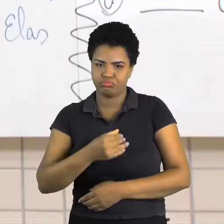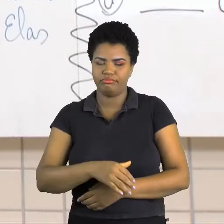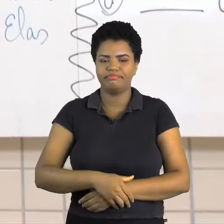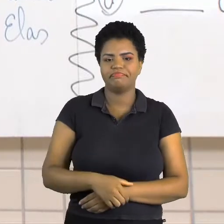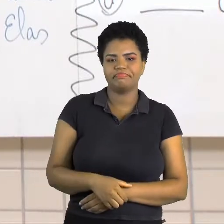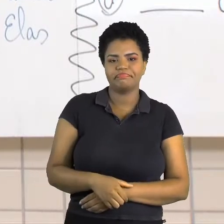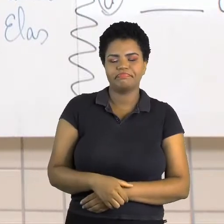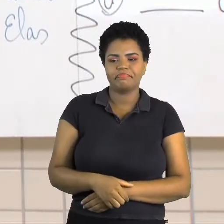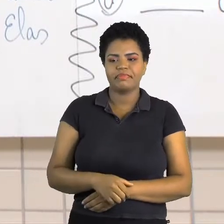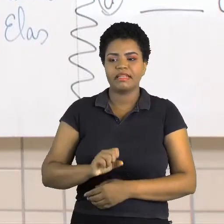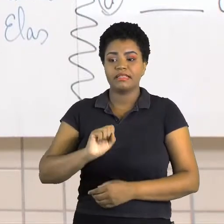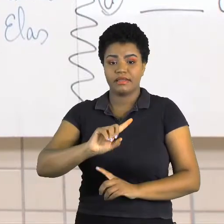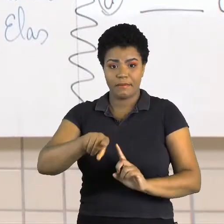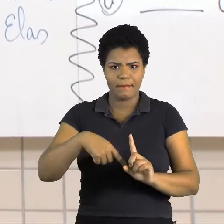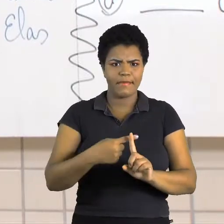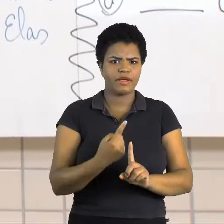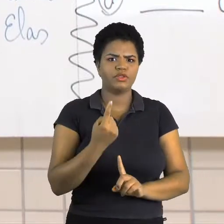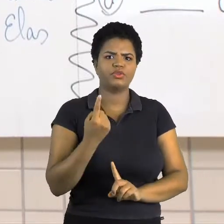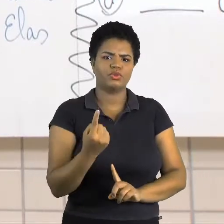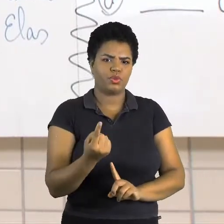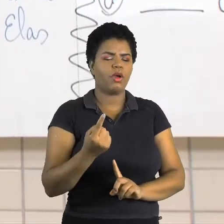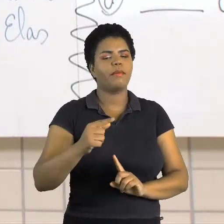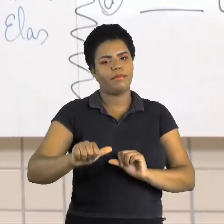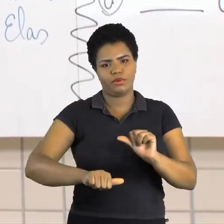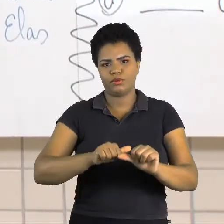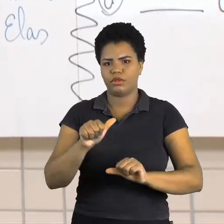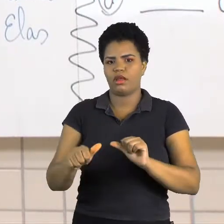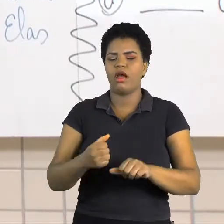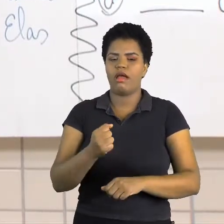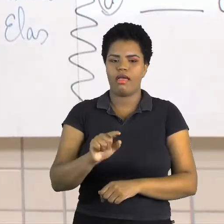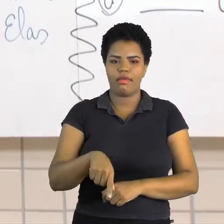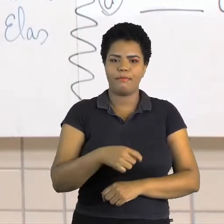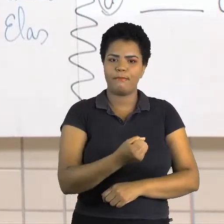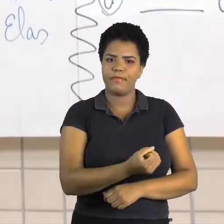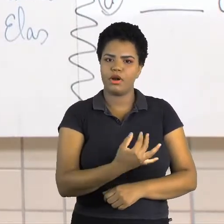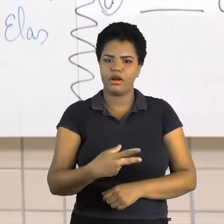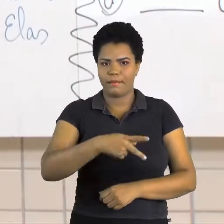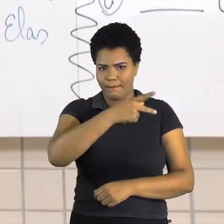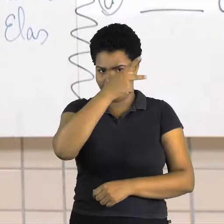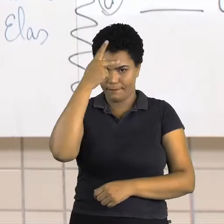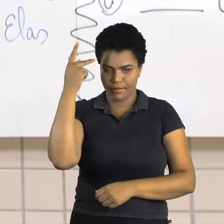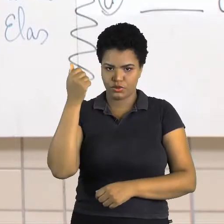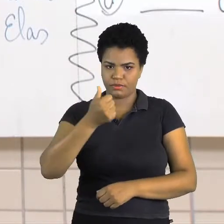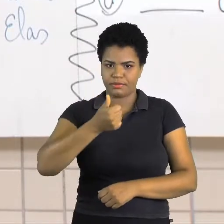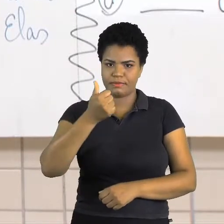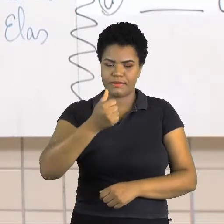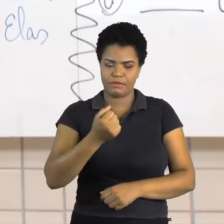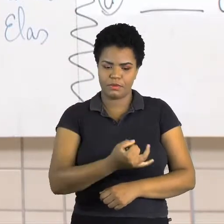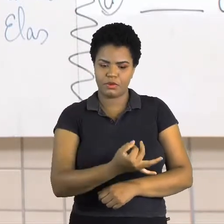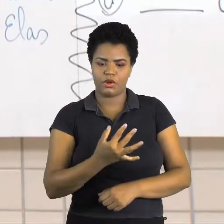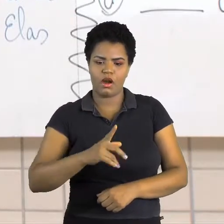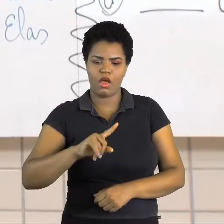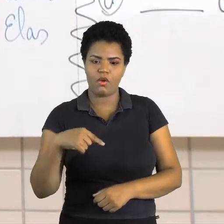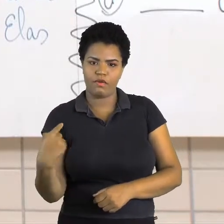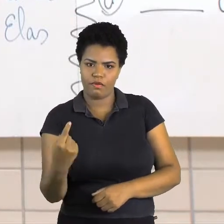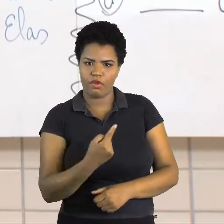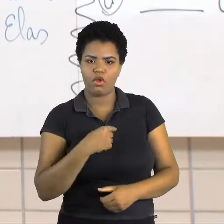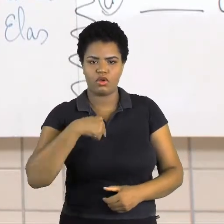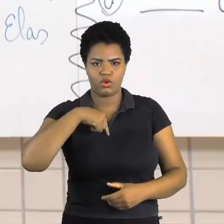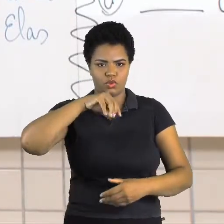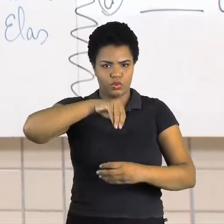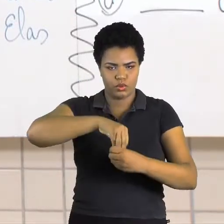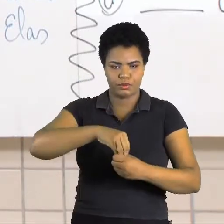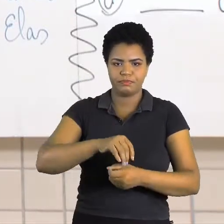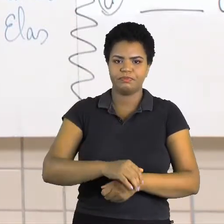mudou. Chamaremos de plural. Primeira pessoa do plural, nós. Ou seja, eu me englobo também. Segunda pessoa